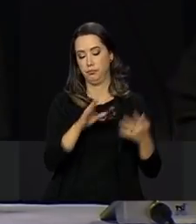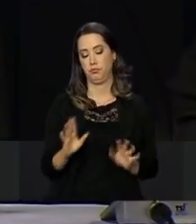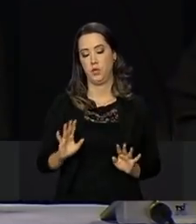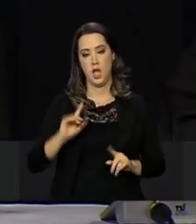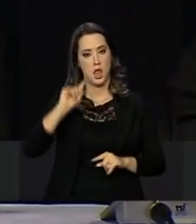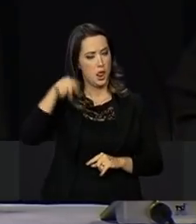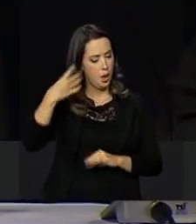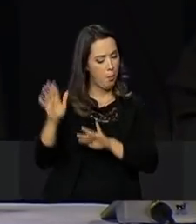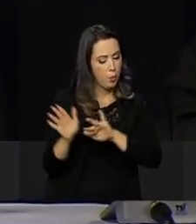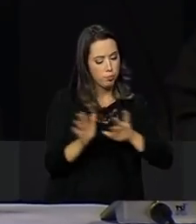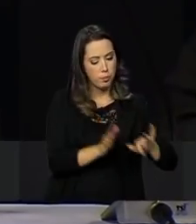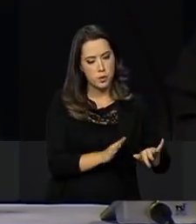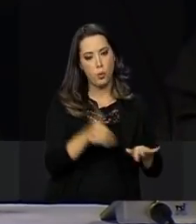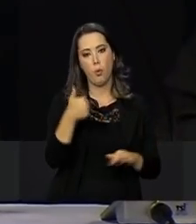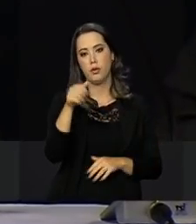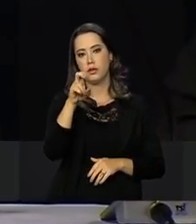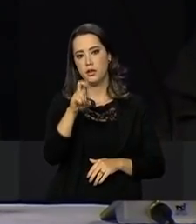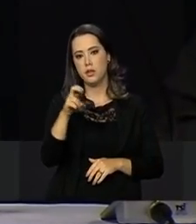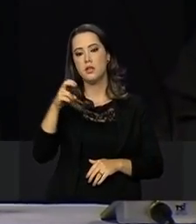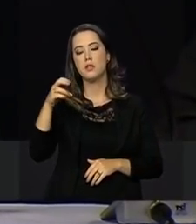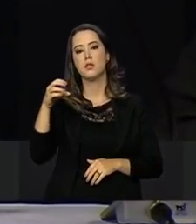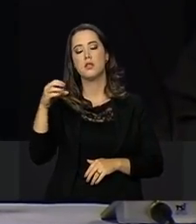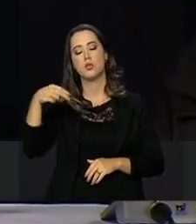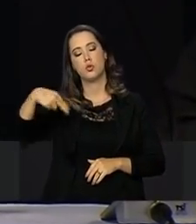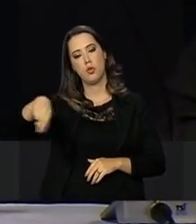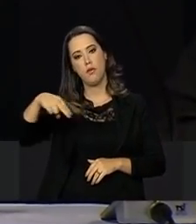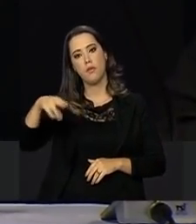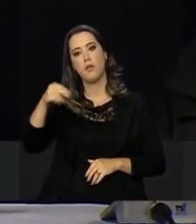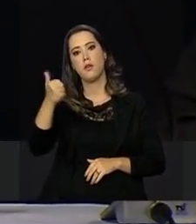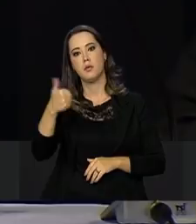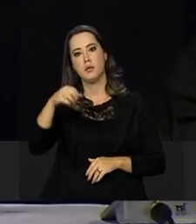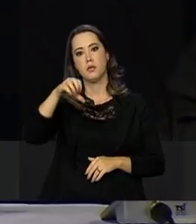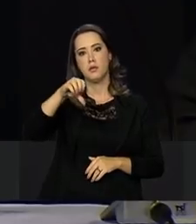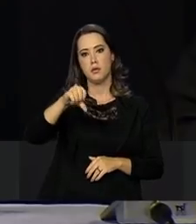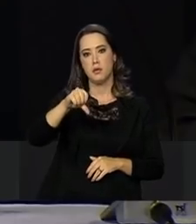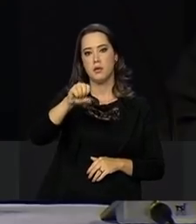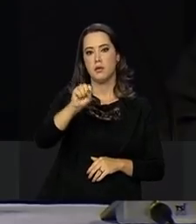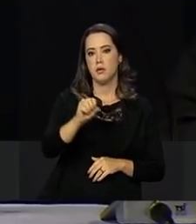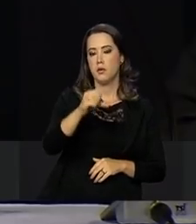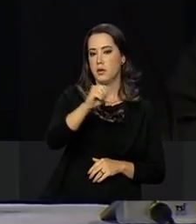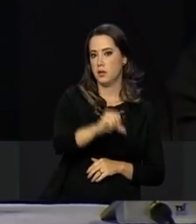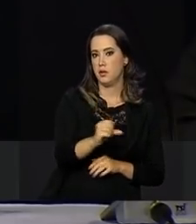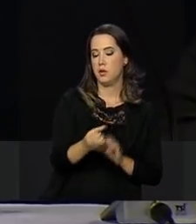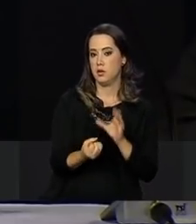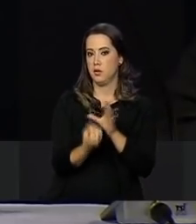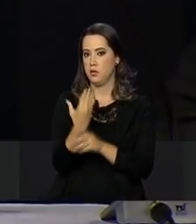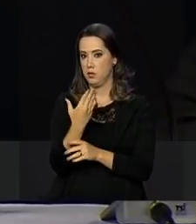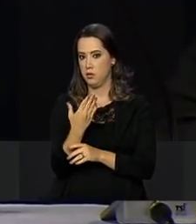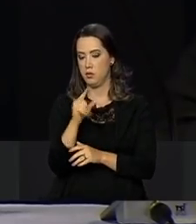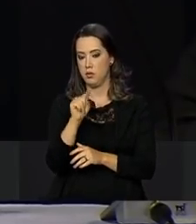quando se proclamou a República e se decretou a Federação, logo depois veio a Constituição de